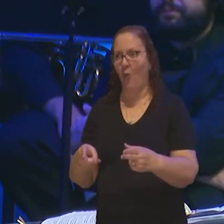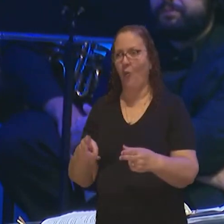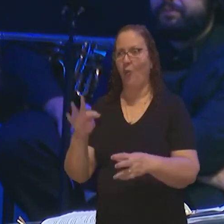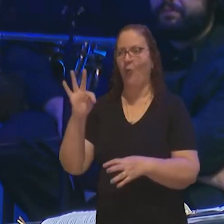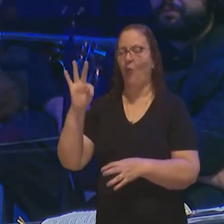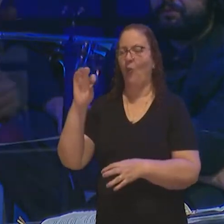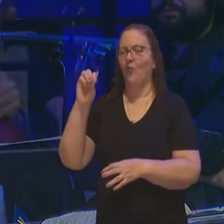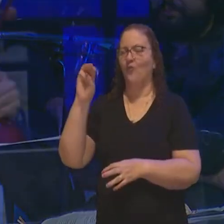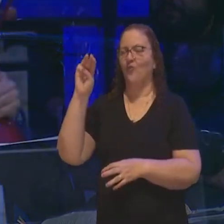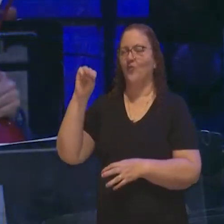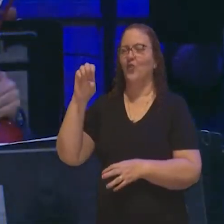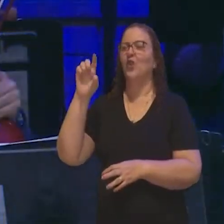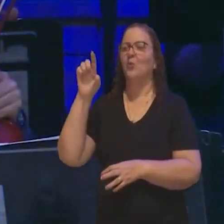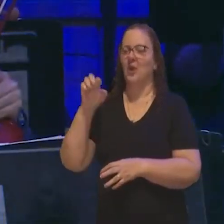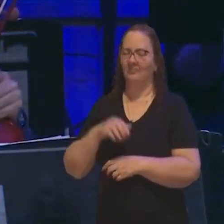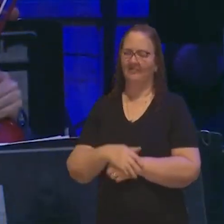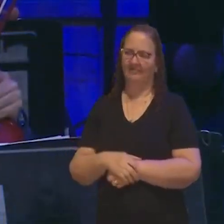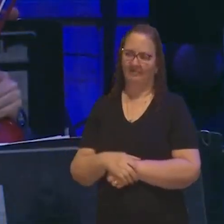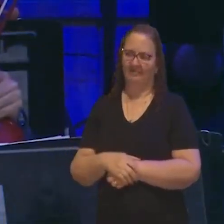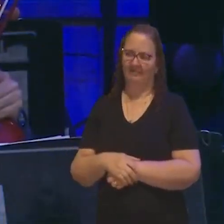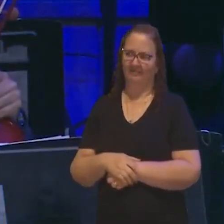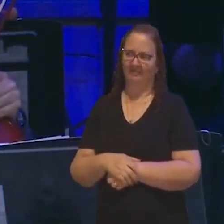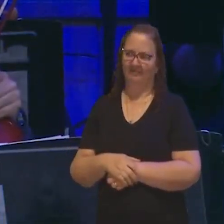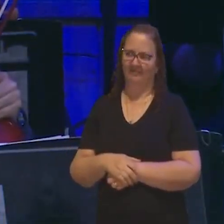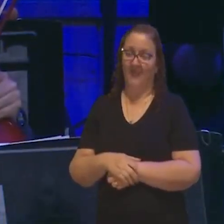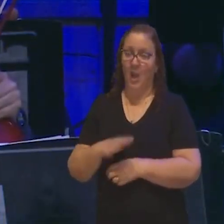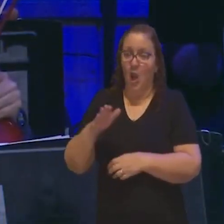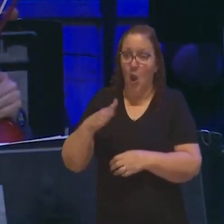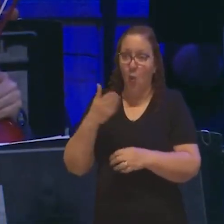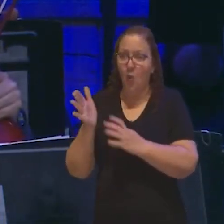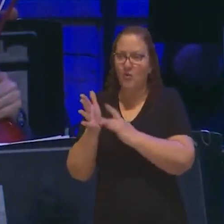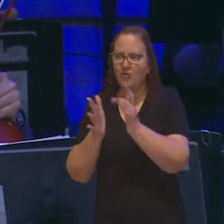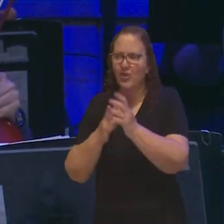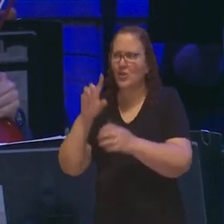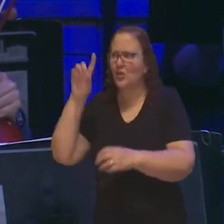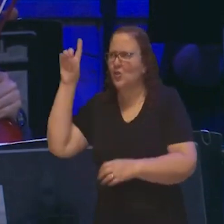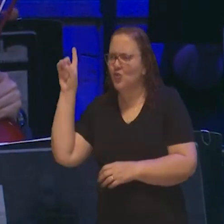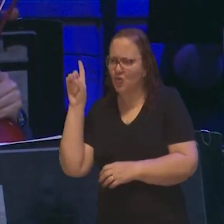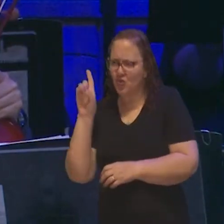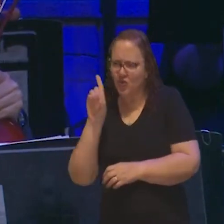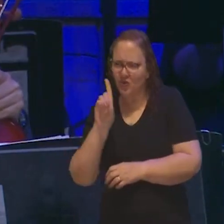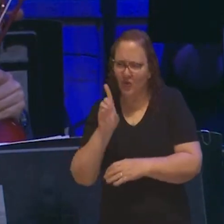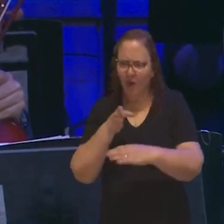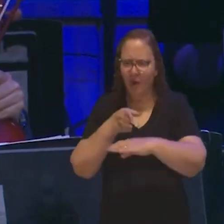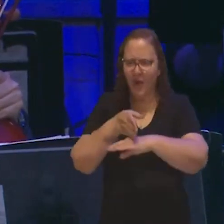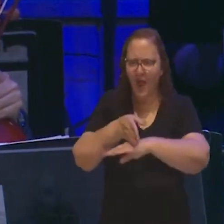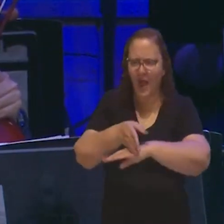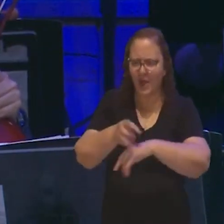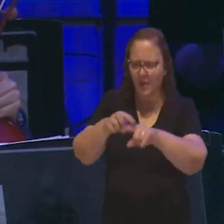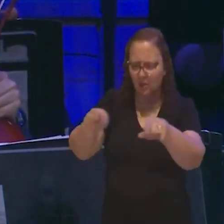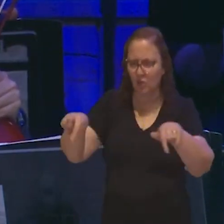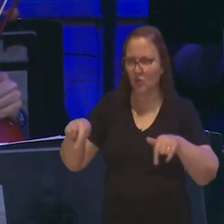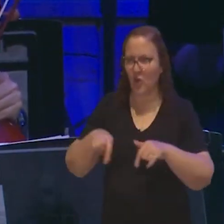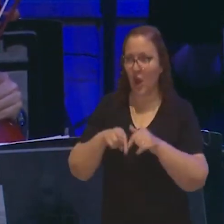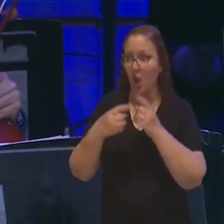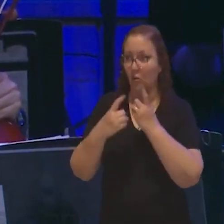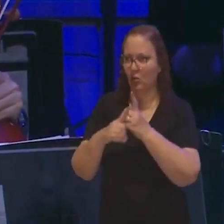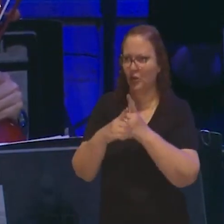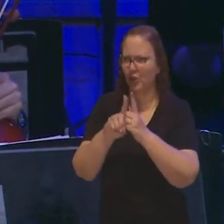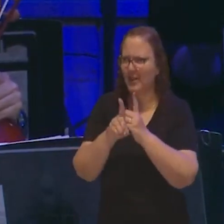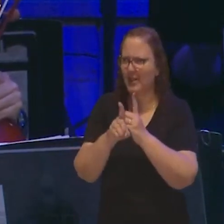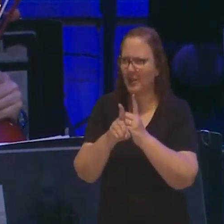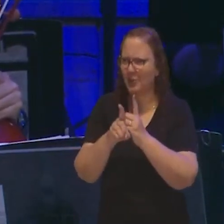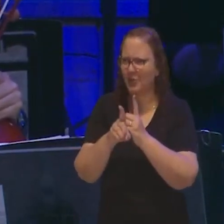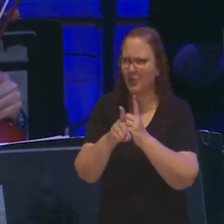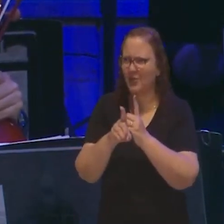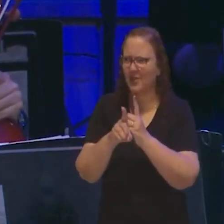quando Jesus chega e Tomé não está. Verso 25. Disseram-lhe então os outros discípulos: